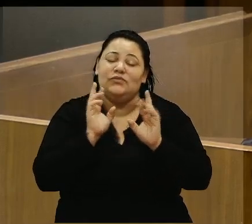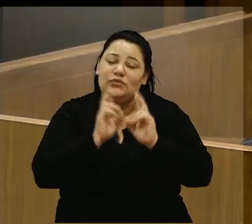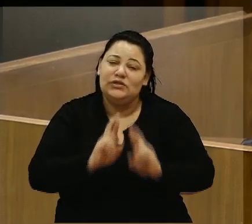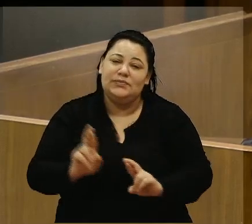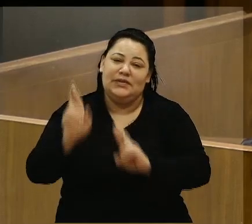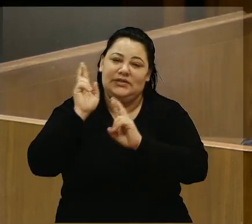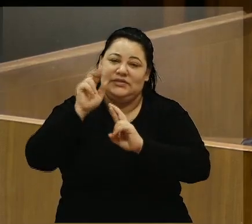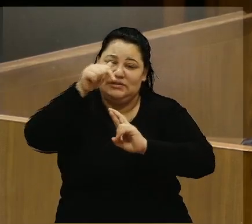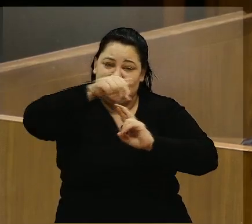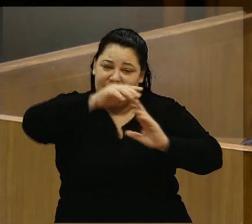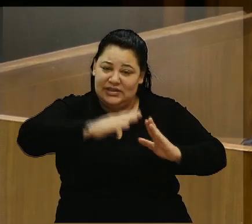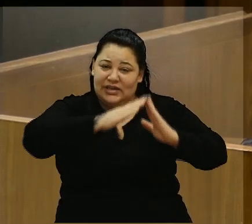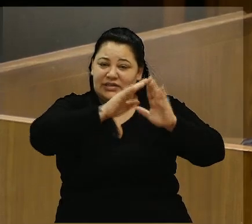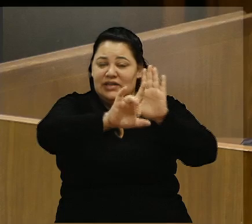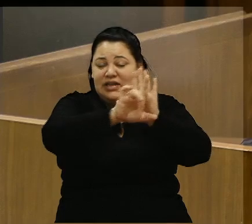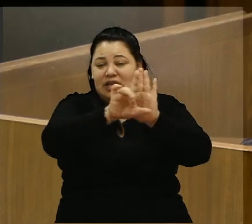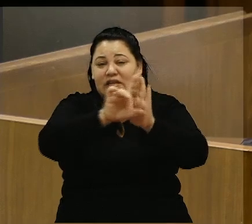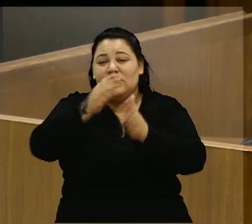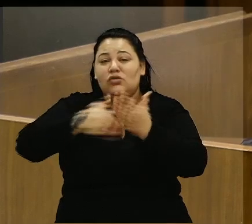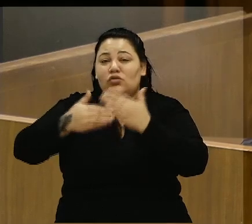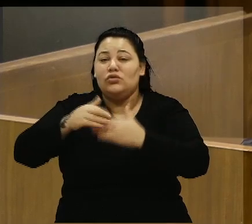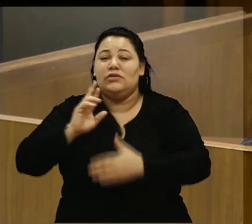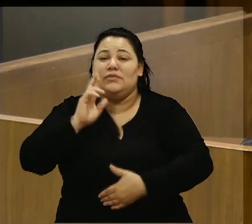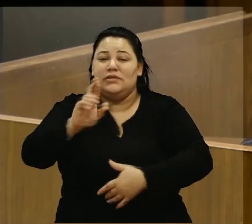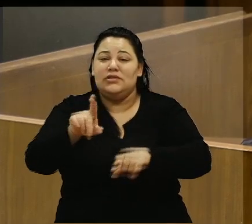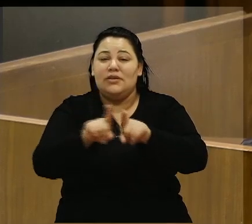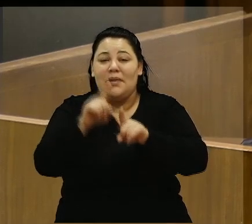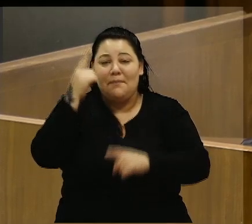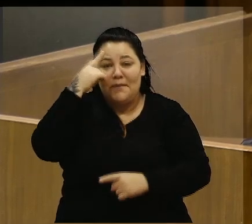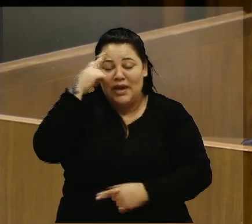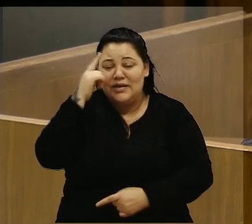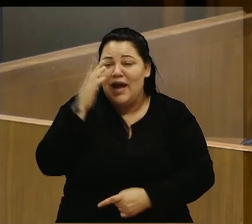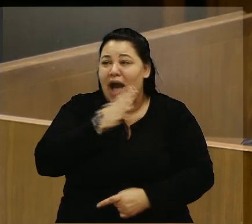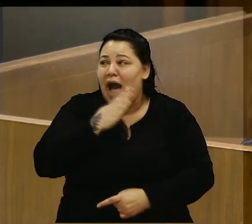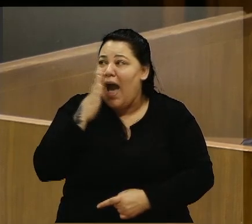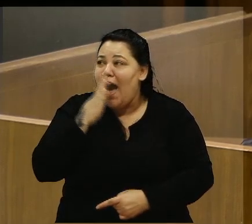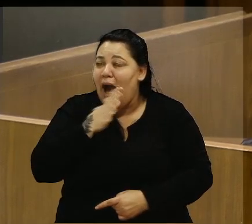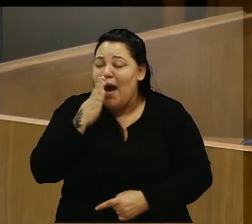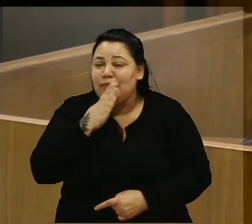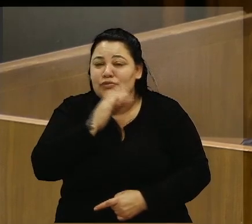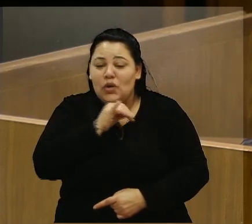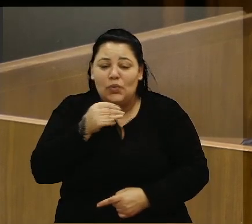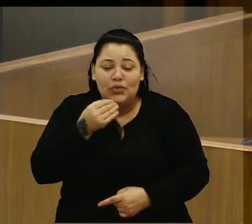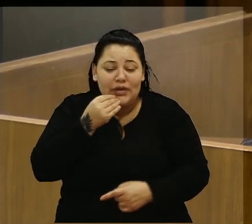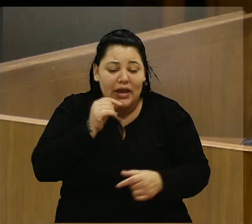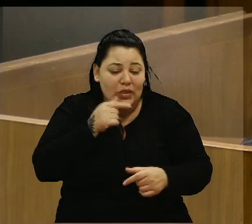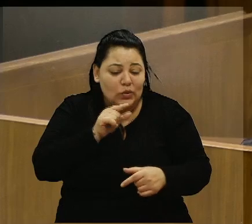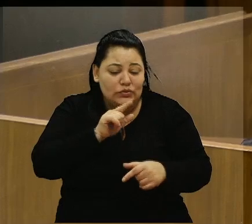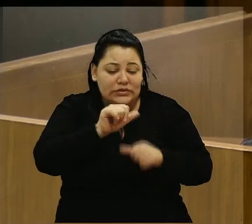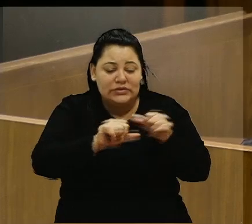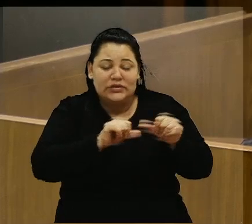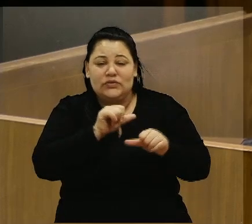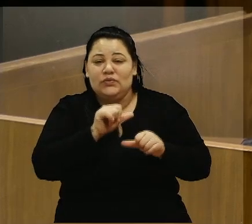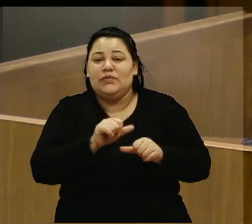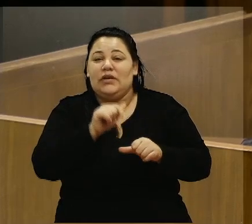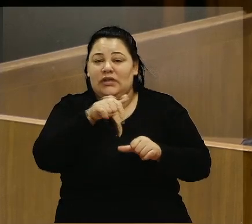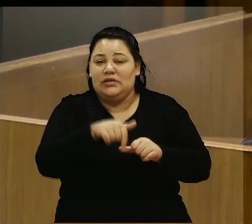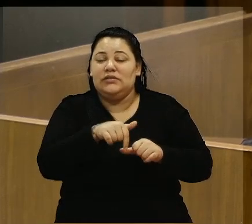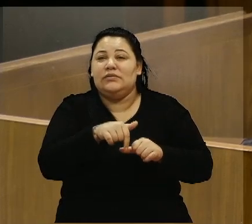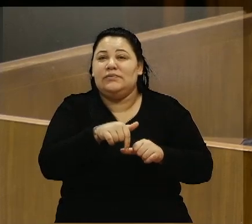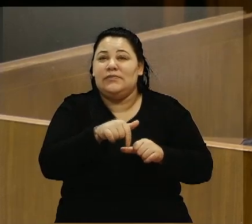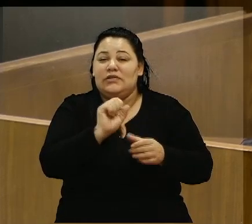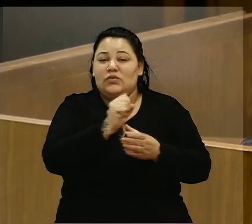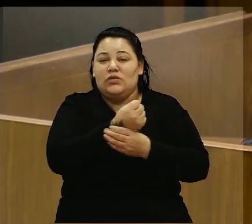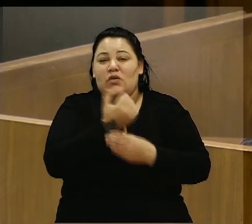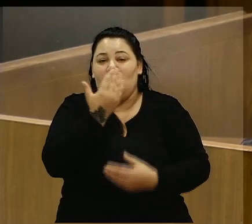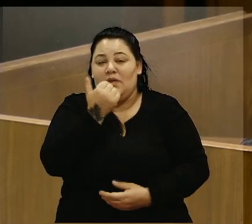e todos os seus representantes pensem na urgência da possibilidade de transformar a Diretoria de Segurança Alimentar de